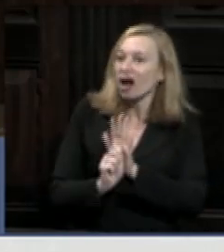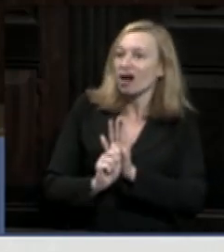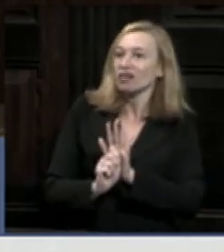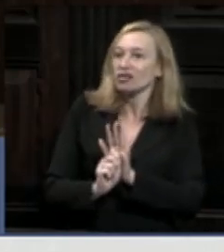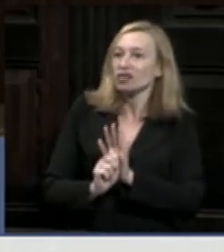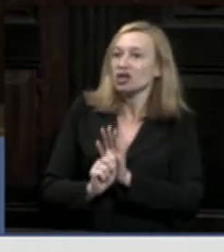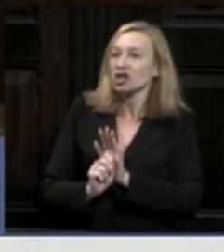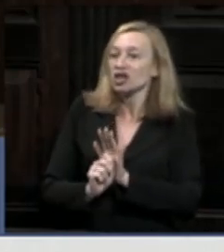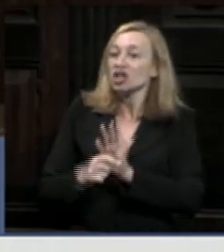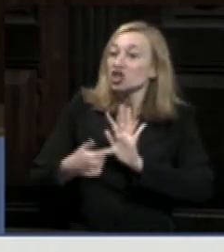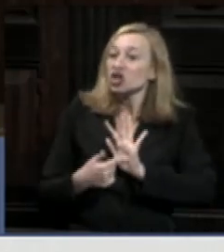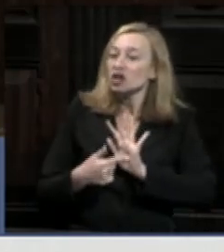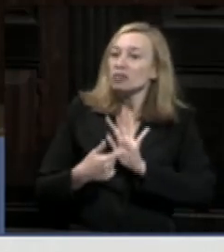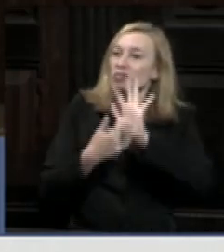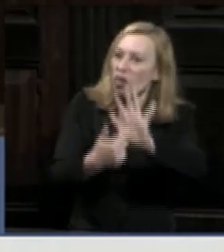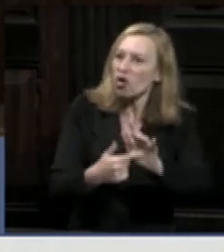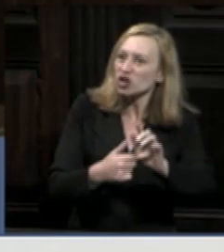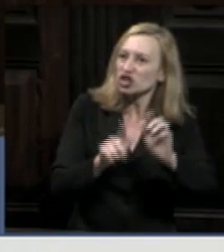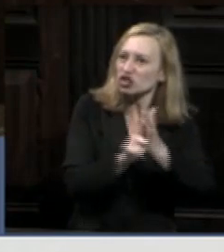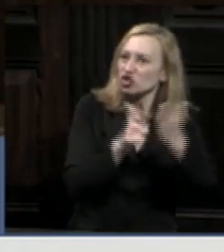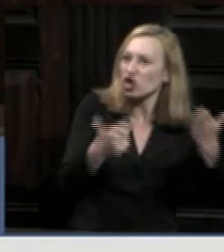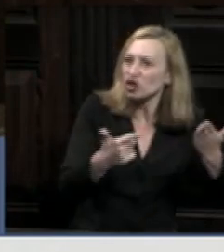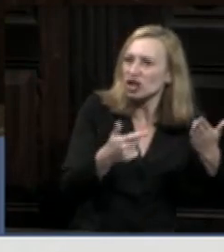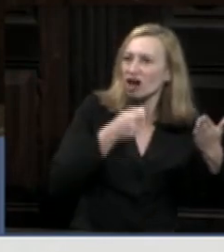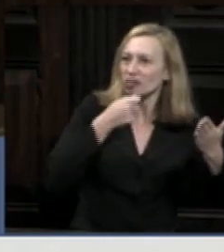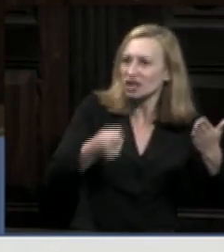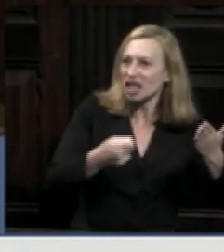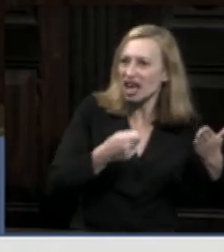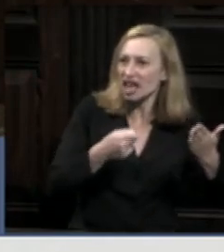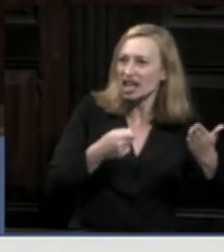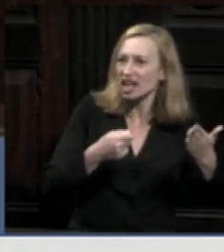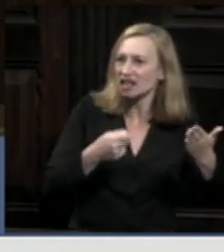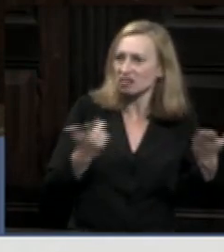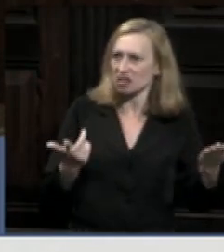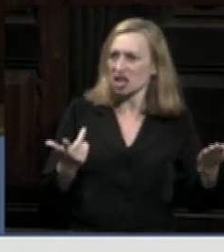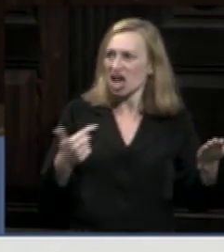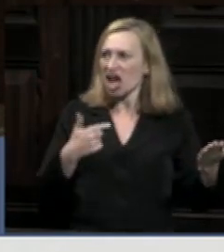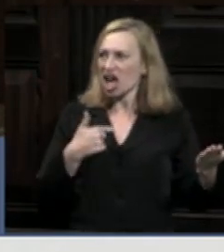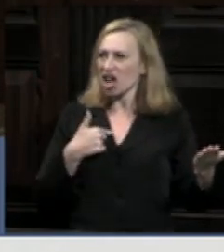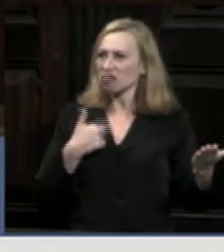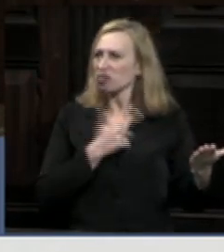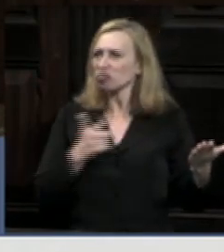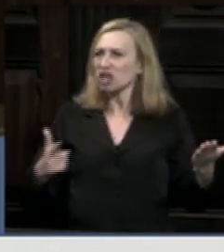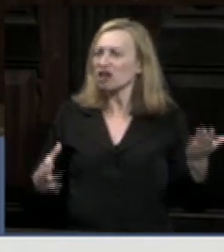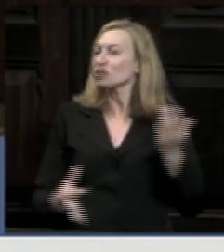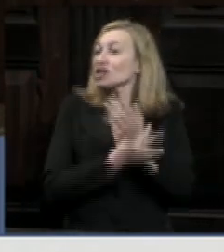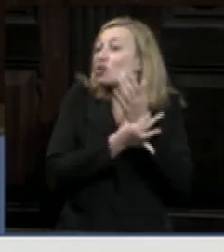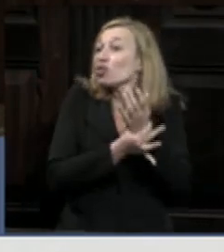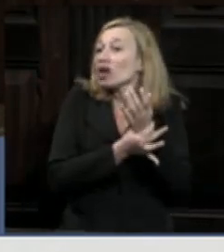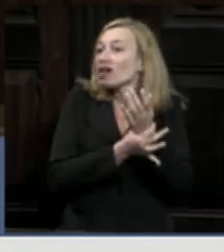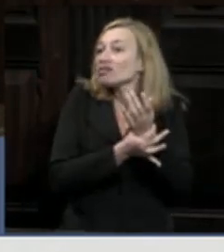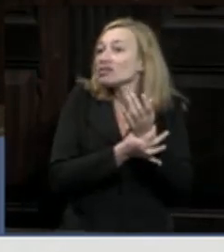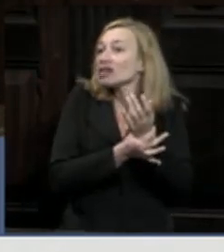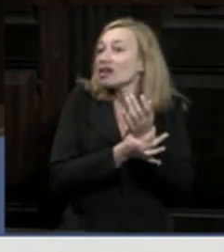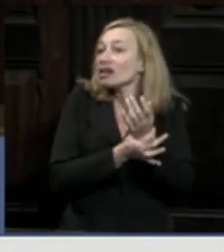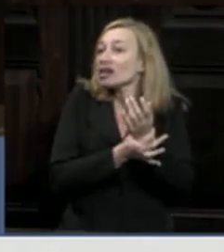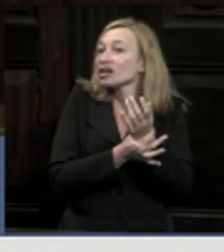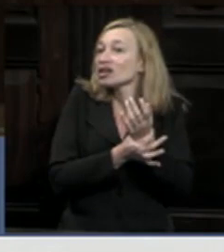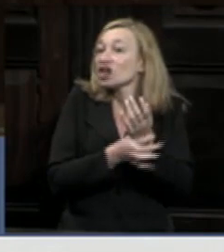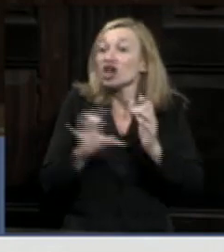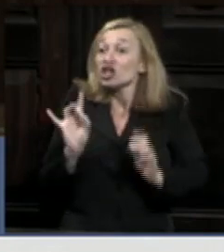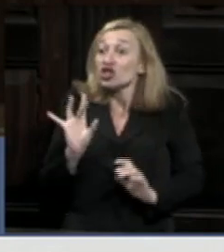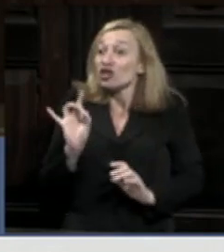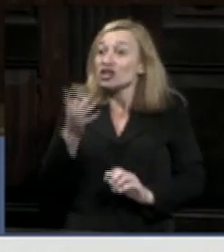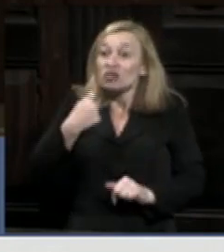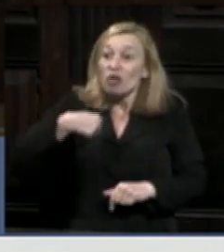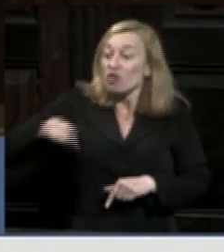dessa e eu que não ando com segurança do sozinho qual o risco de vida porque muitas